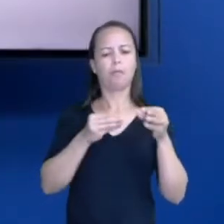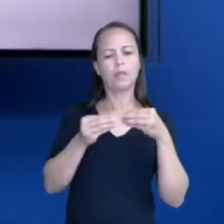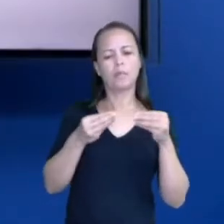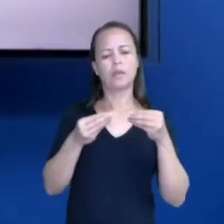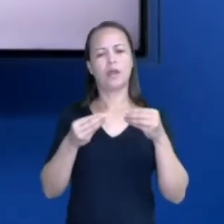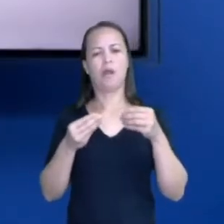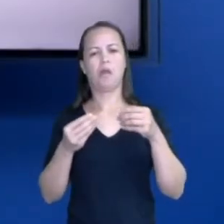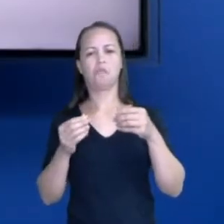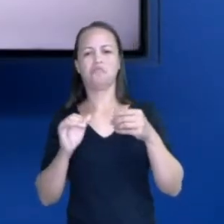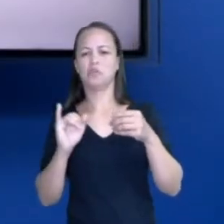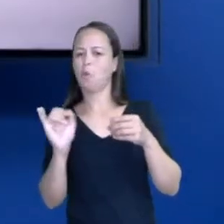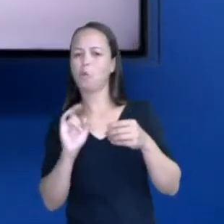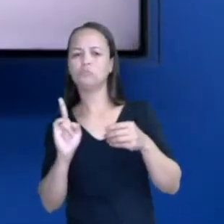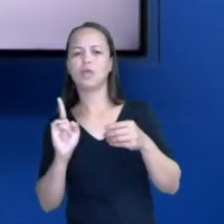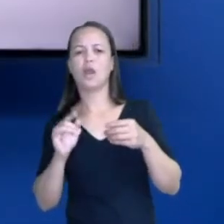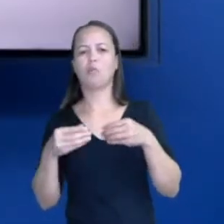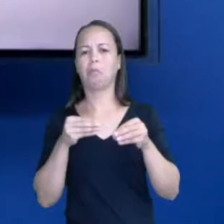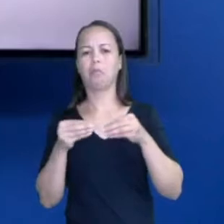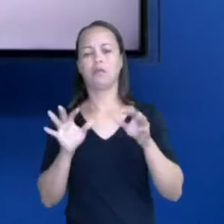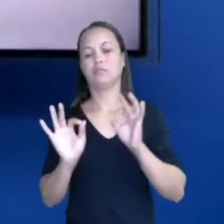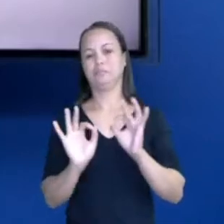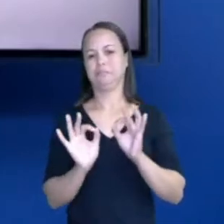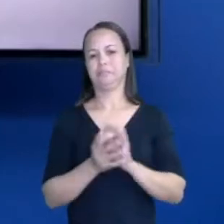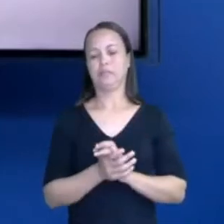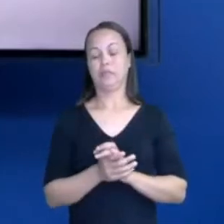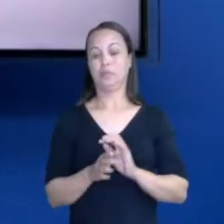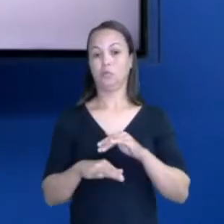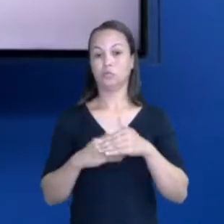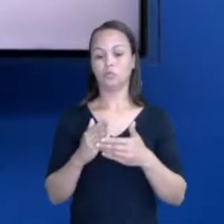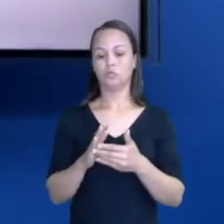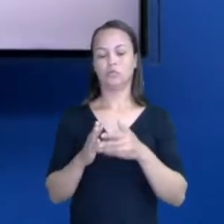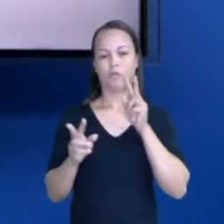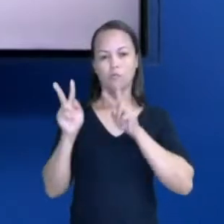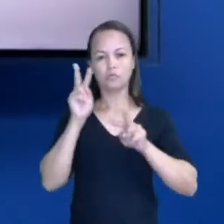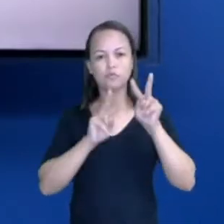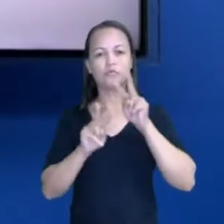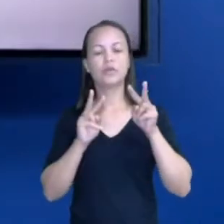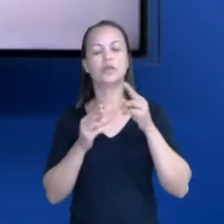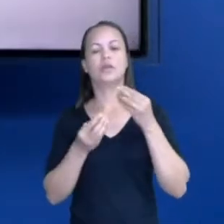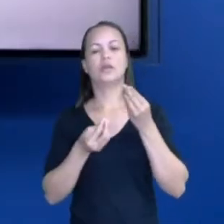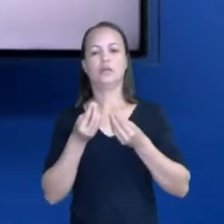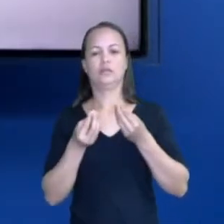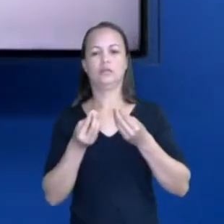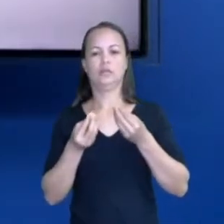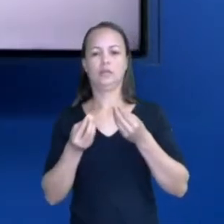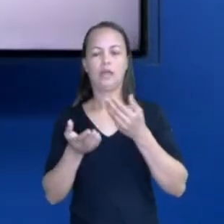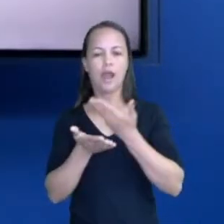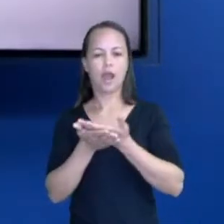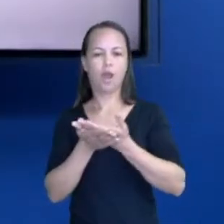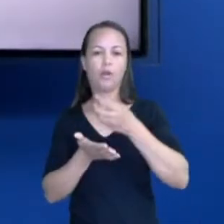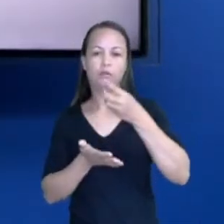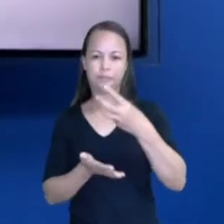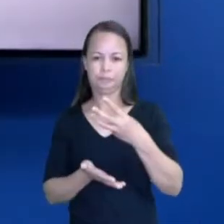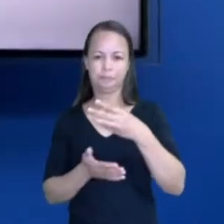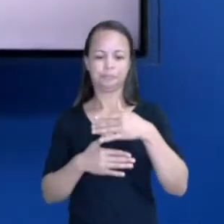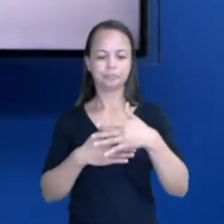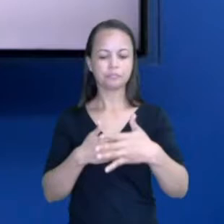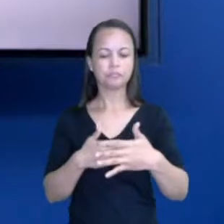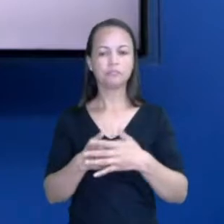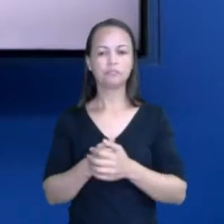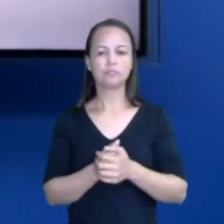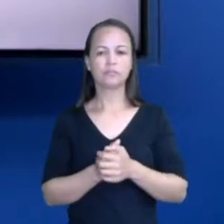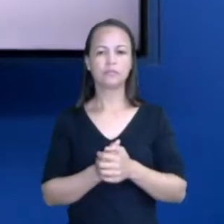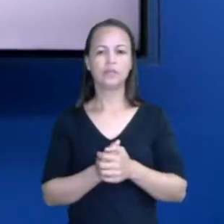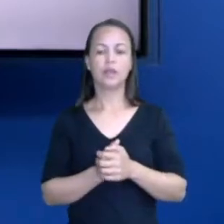são impermeáveis e tudo isso a gente vai ver ao longo dessa nossa aula, ao longo dessa nossa terceira aula, tá bem? E